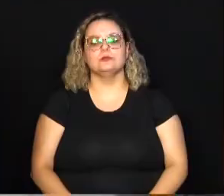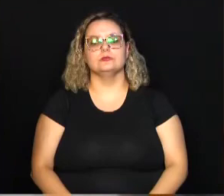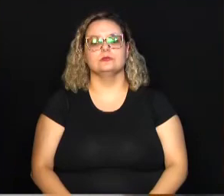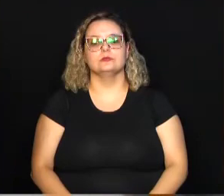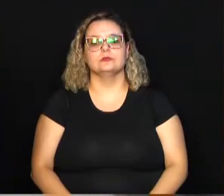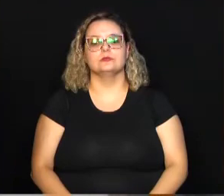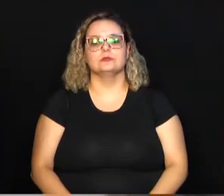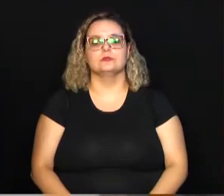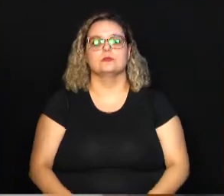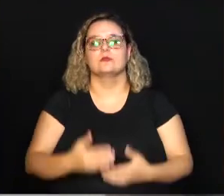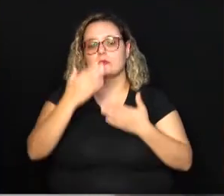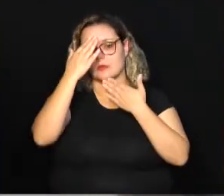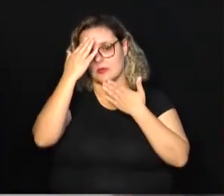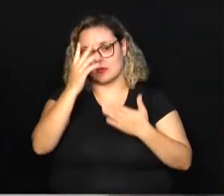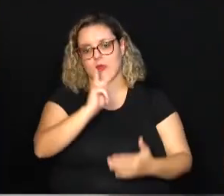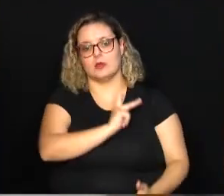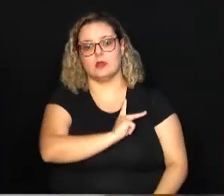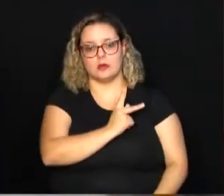Obrigado, presidente Paulo Haddad.